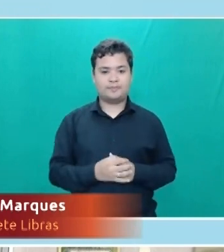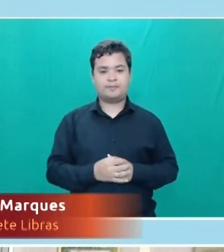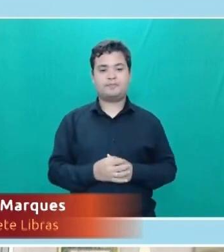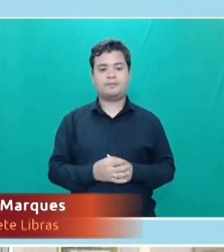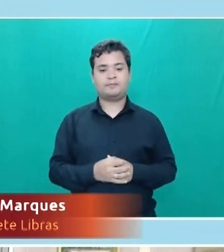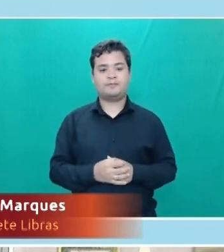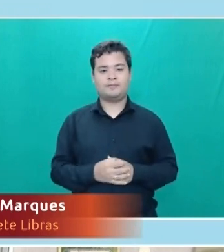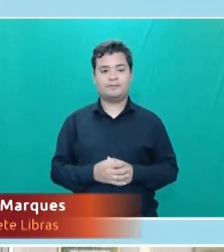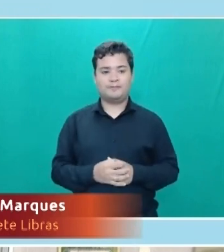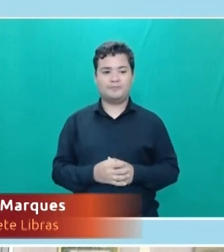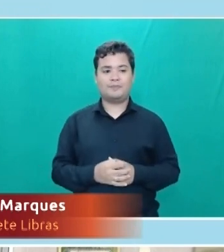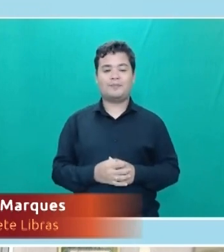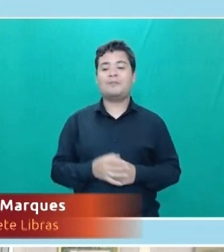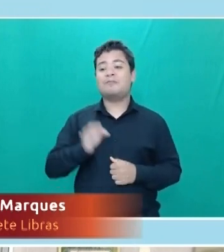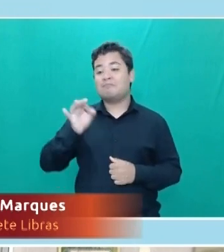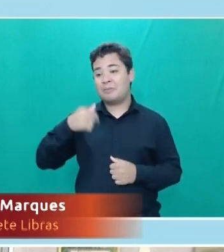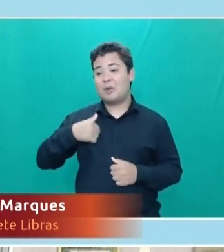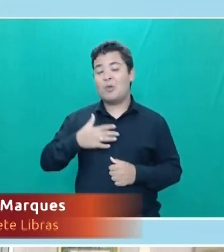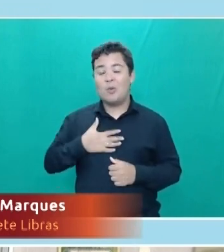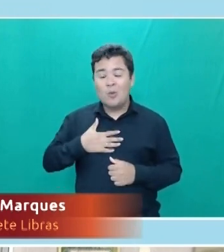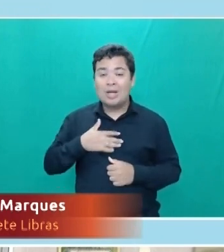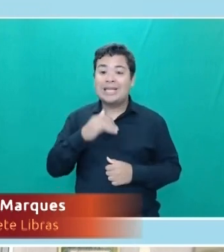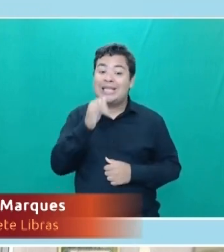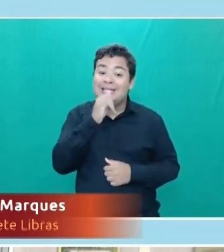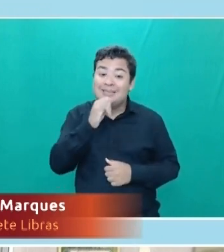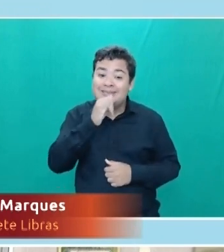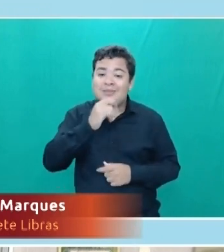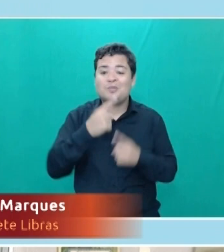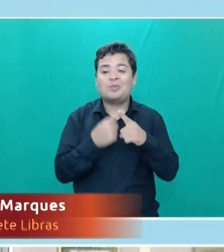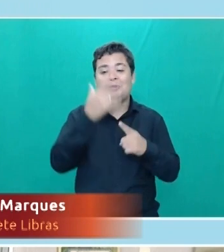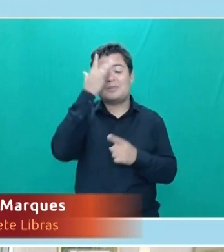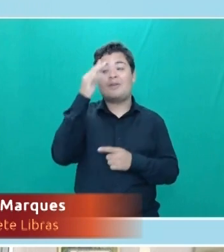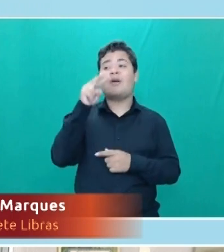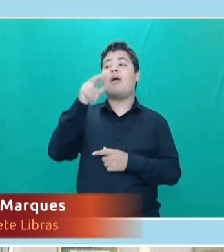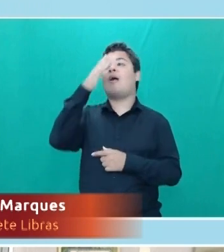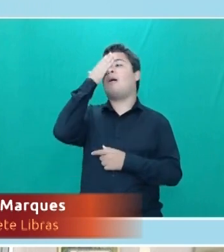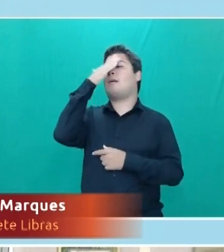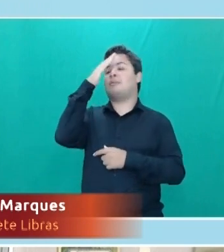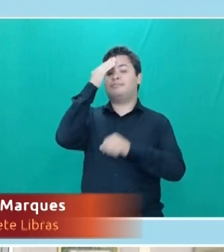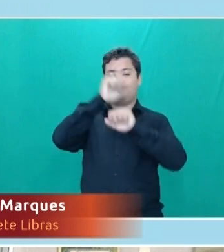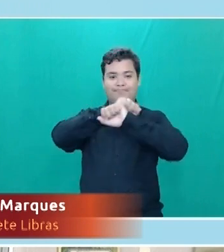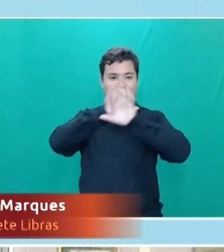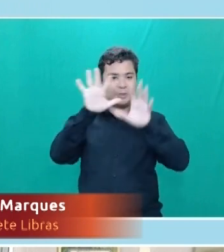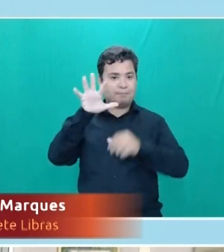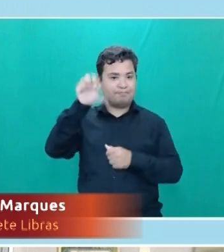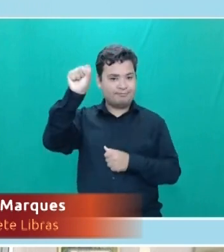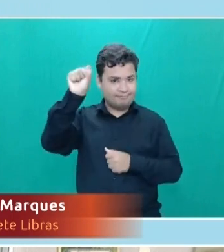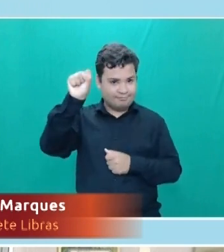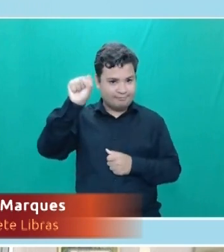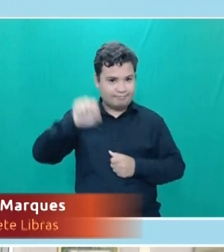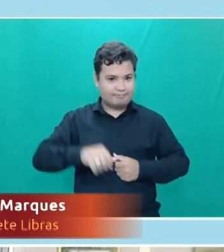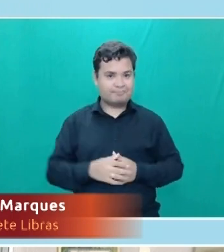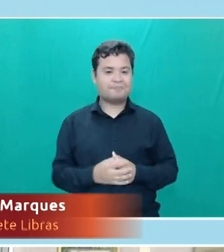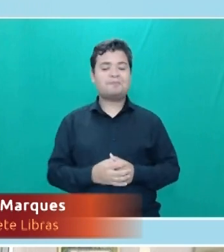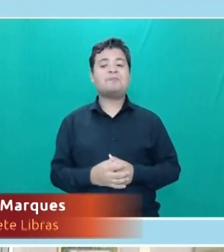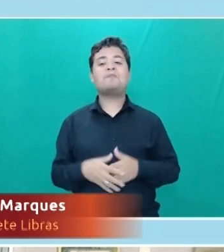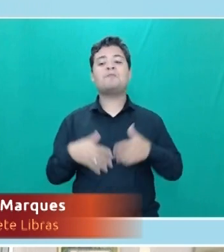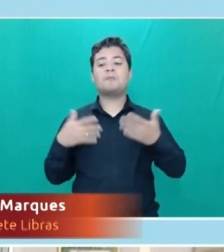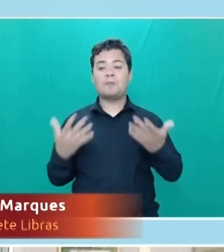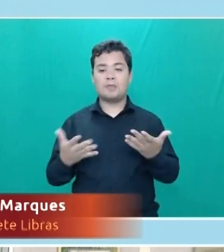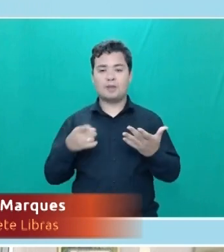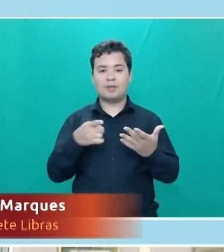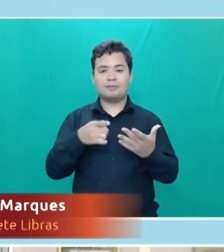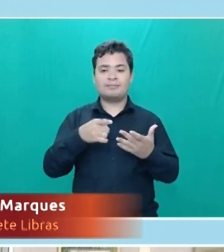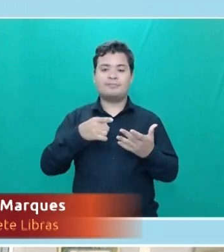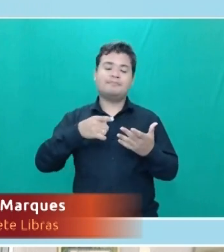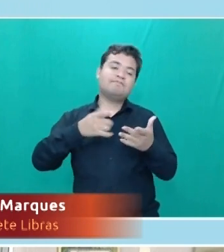entender, gosto de exemplos, porque eu acho que às vezes as pessoas conseguem apreender melhor, né, com os exemplos. Esse racismo recreativo, a gente pode, por exemplo,